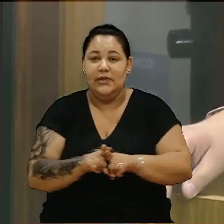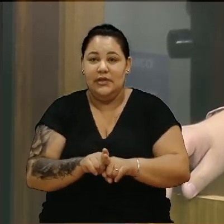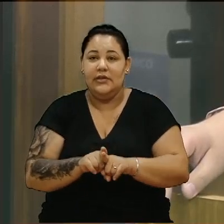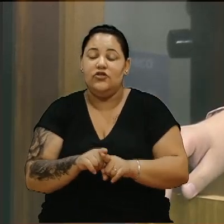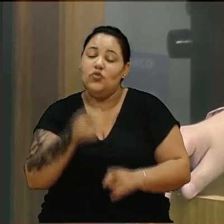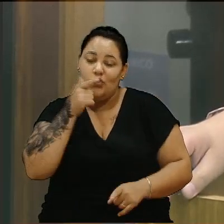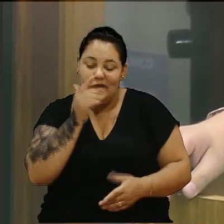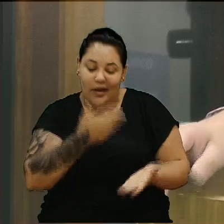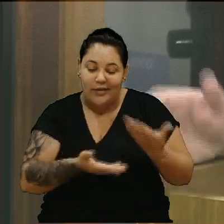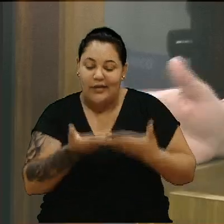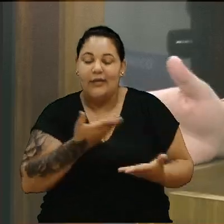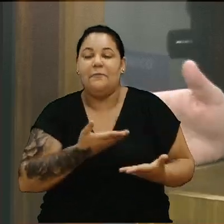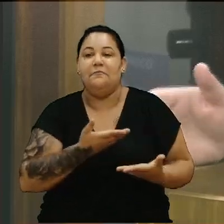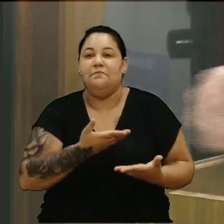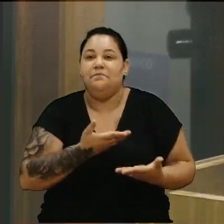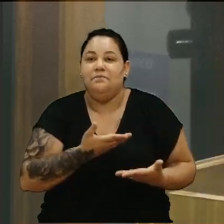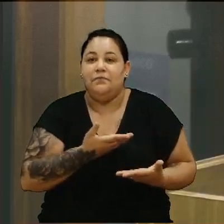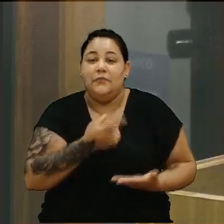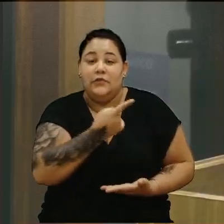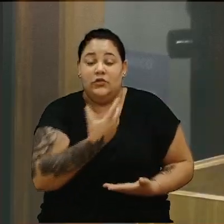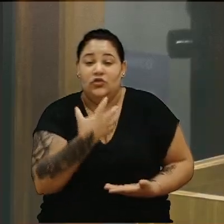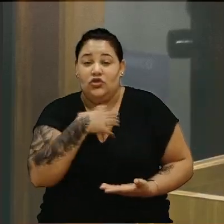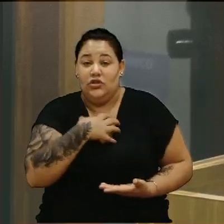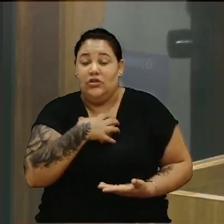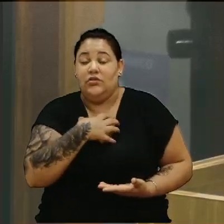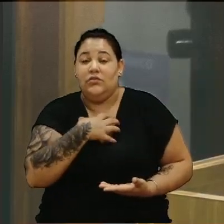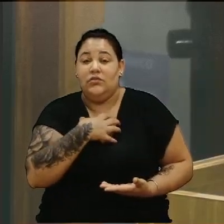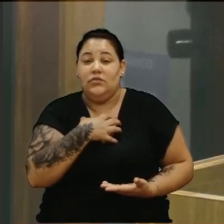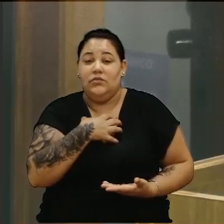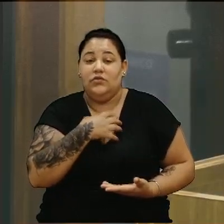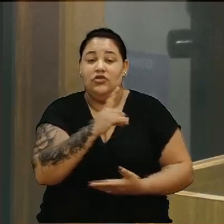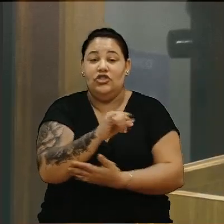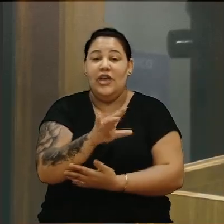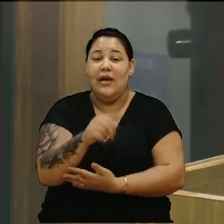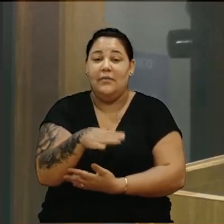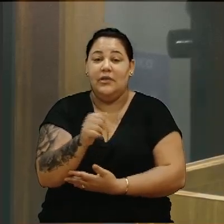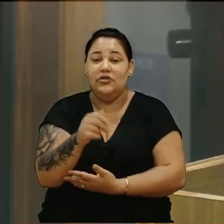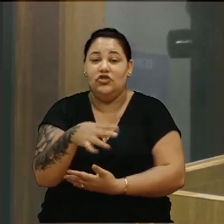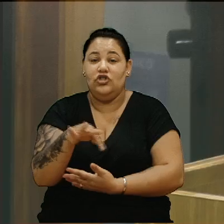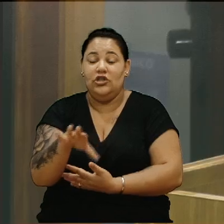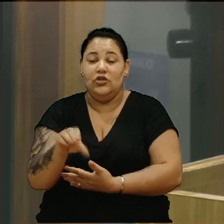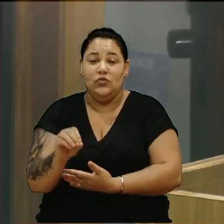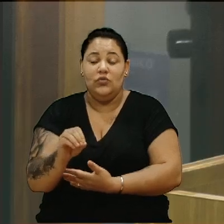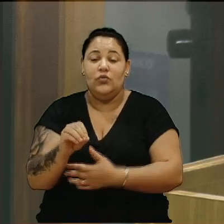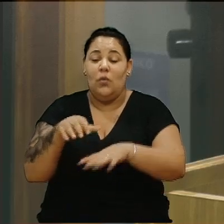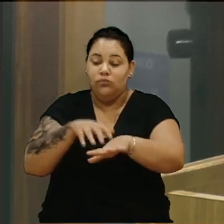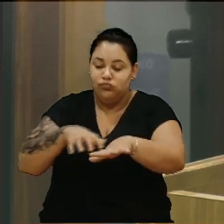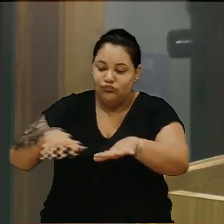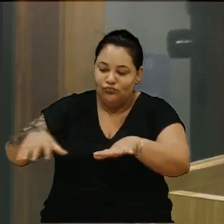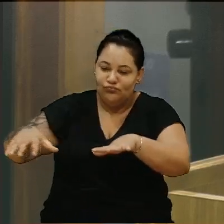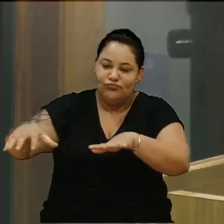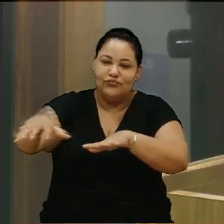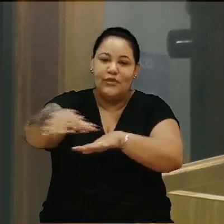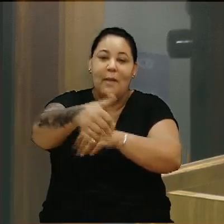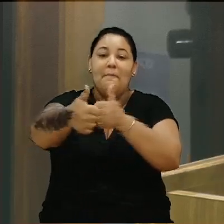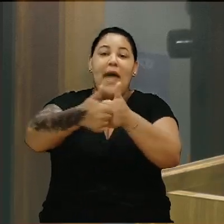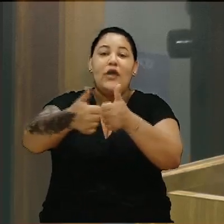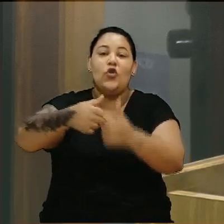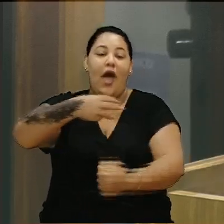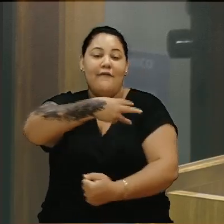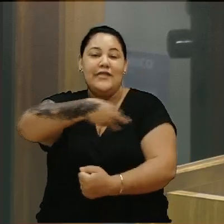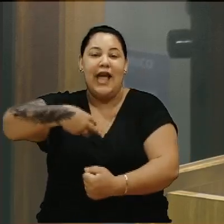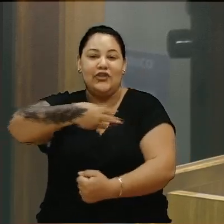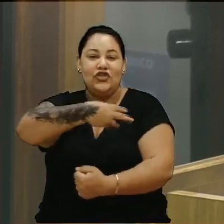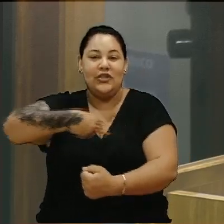a população nesse sentido. Da mesma forma, Diamantino, bairro Cruzeiro, Vila Leão, Nossa Senhora das Graças, o Esplanado, São Caetano, São Vítor, entre